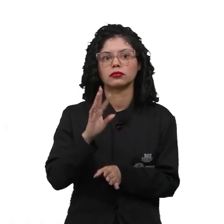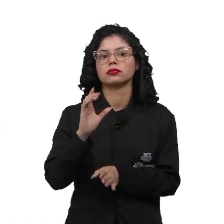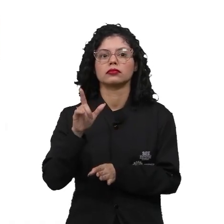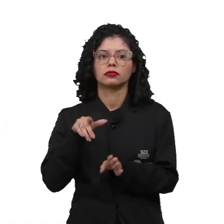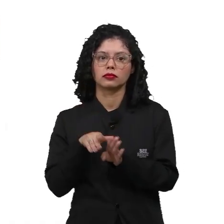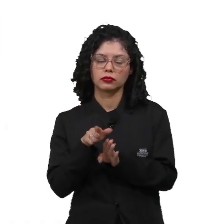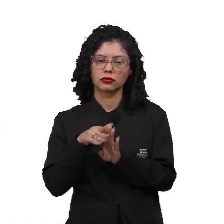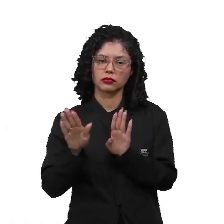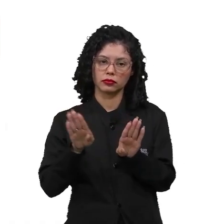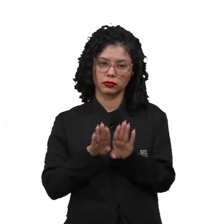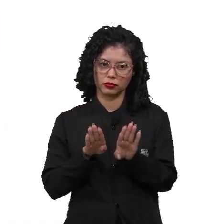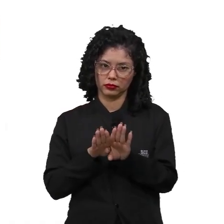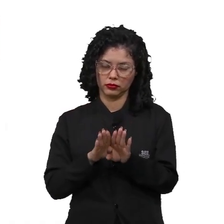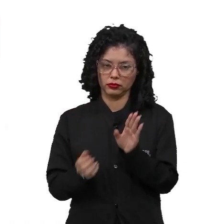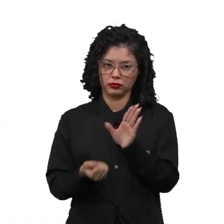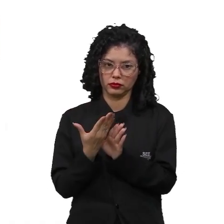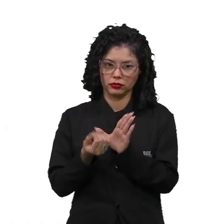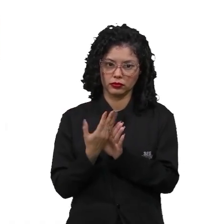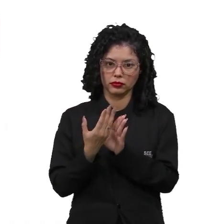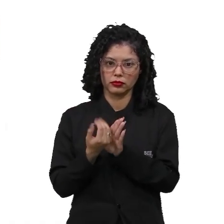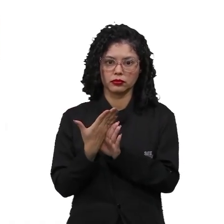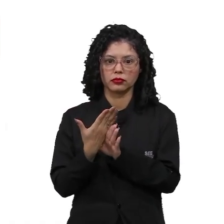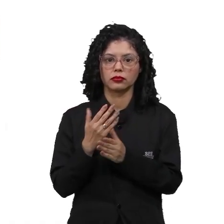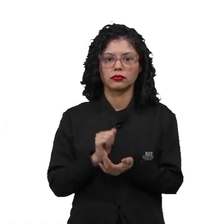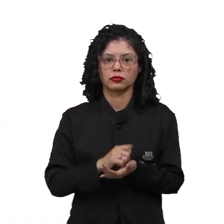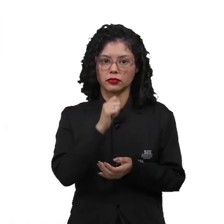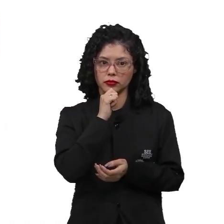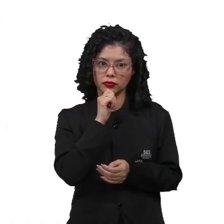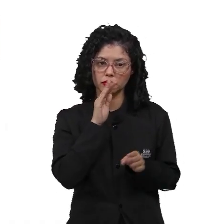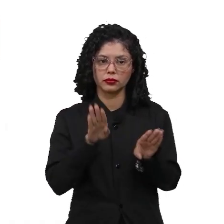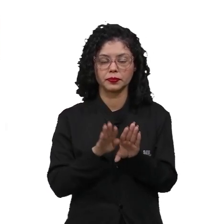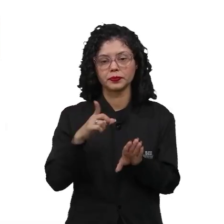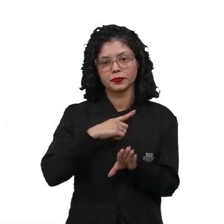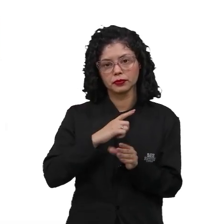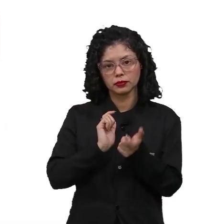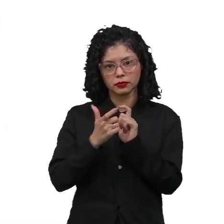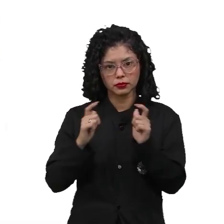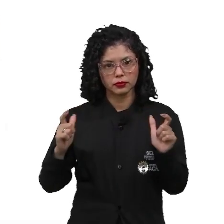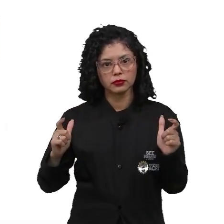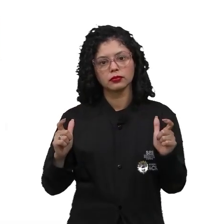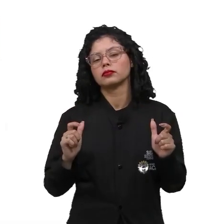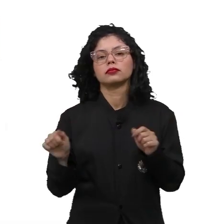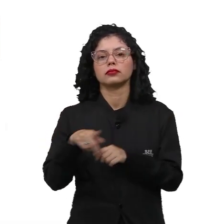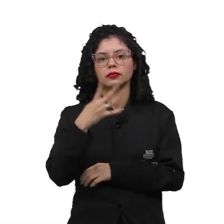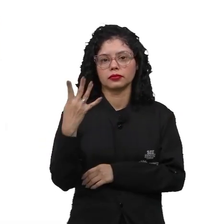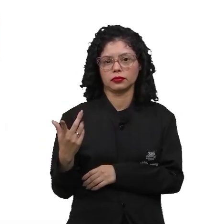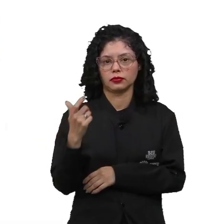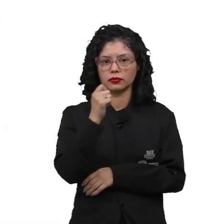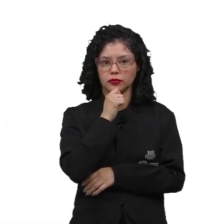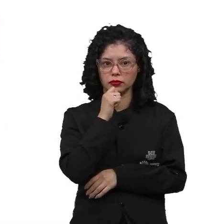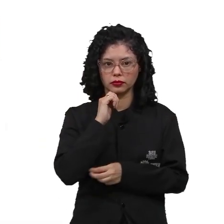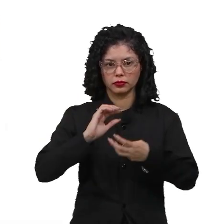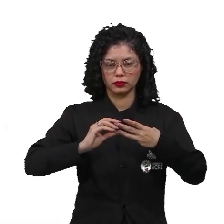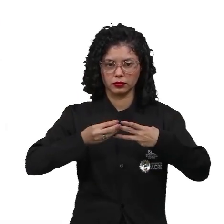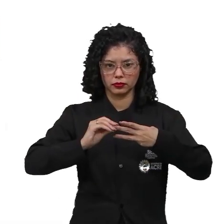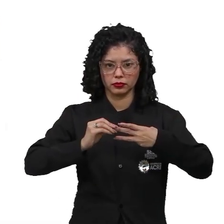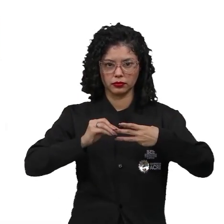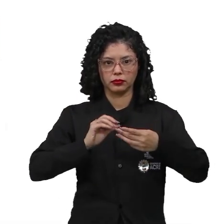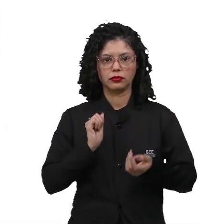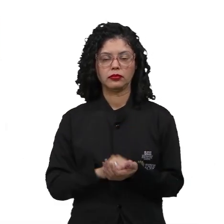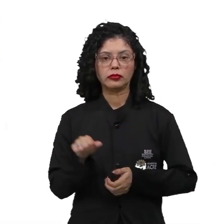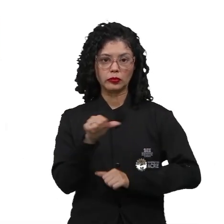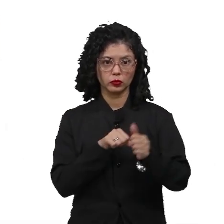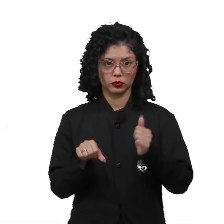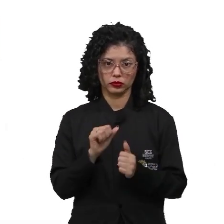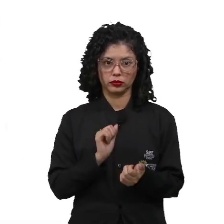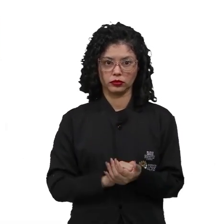auxiliares. E ela vai se proliferar, né? Então, ela vai ter o aumento ali da sua quantidade, né, de células, vai se transformar